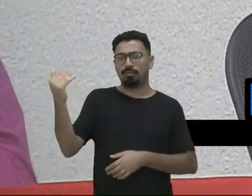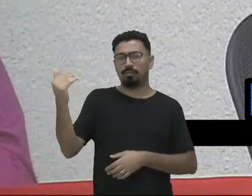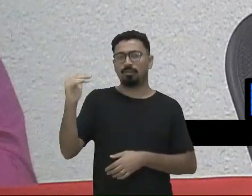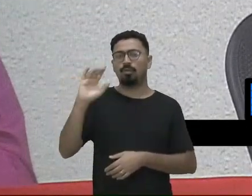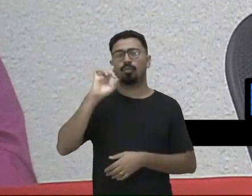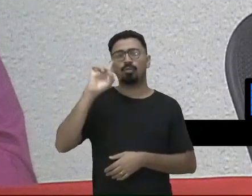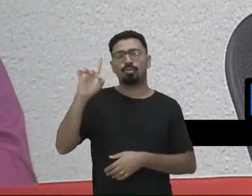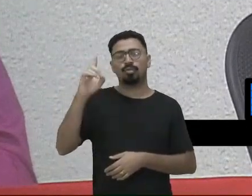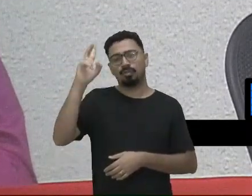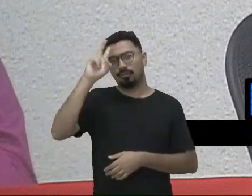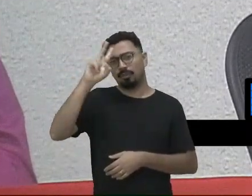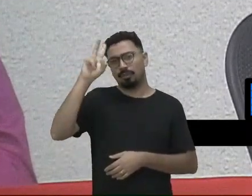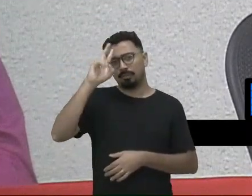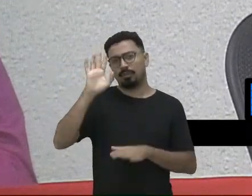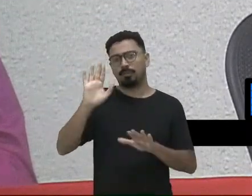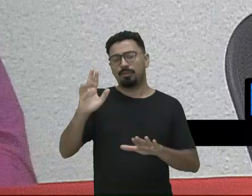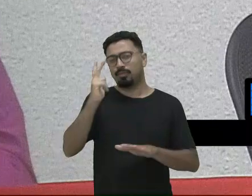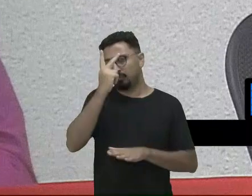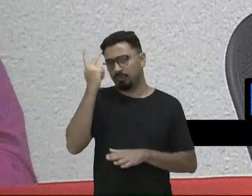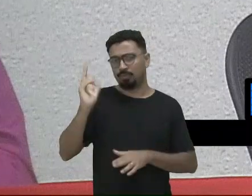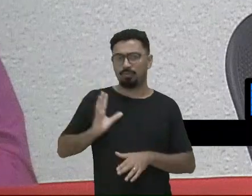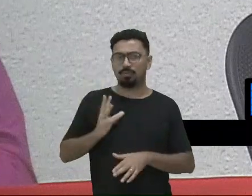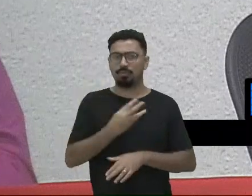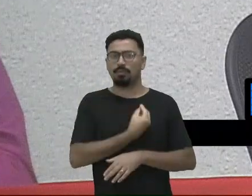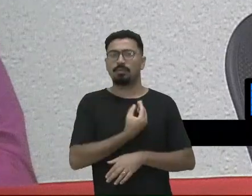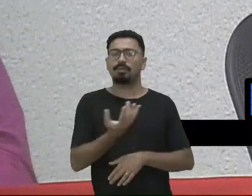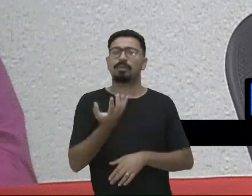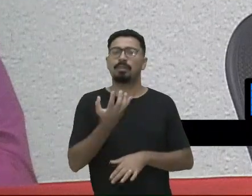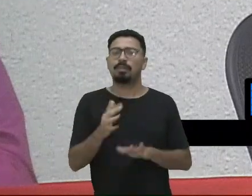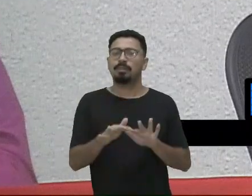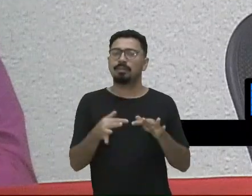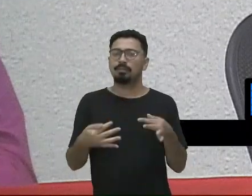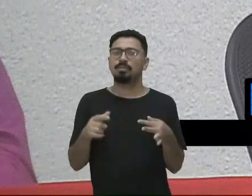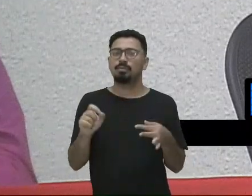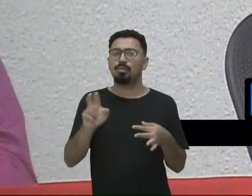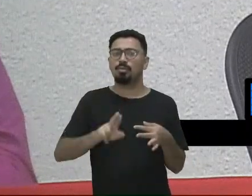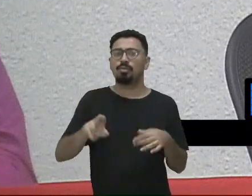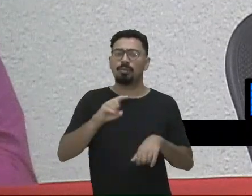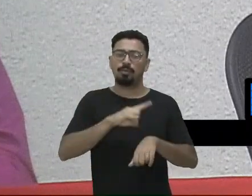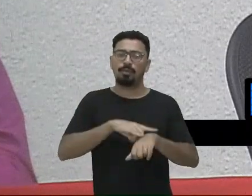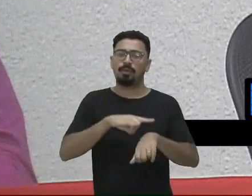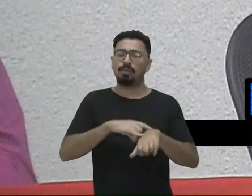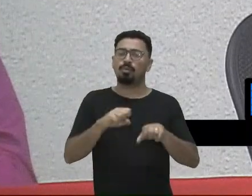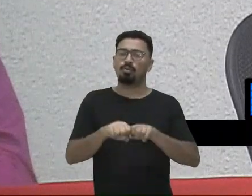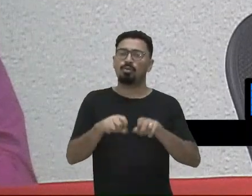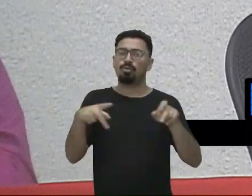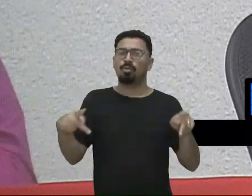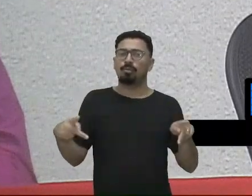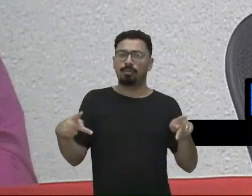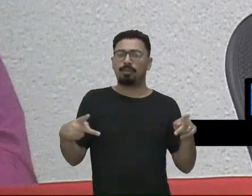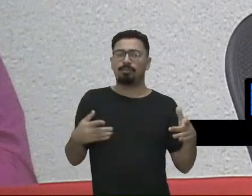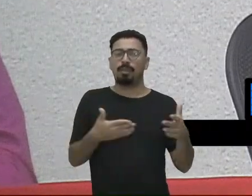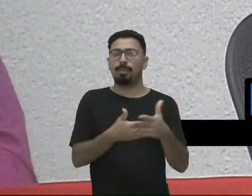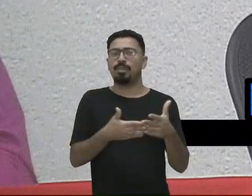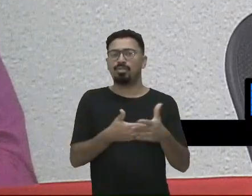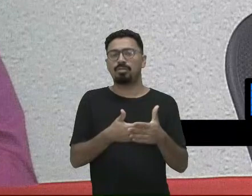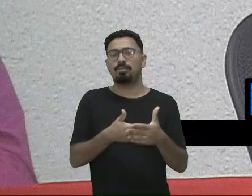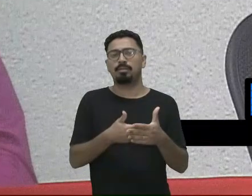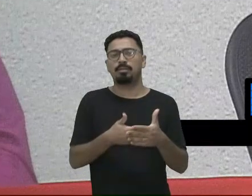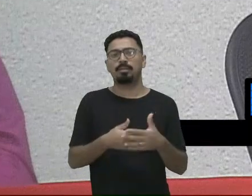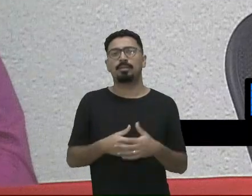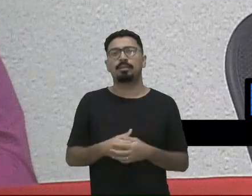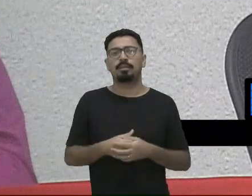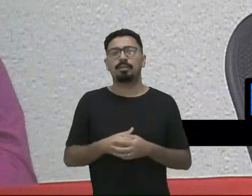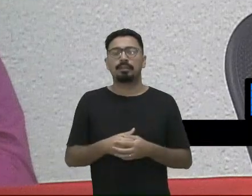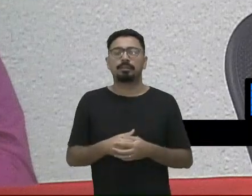data, mas uma pessoa trans queria fazer a simples utilização do banheiro de um shopping. E ela foi impedida e